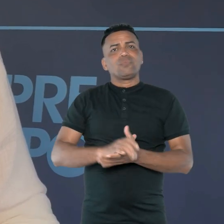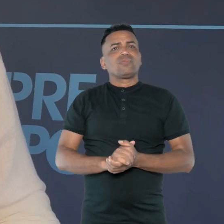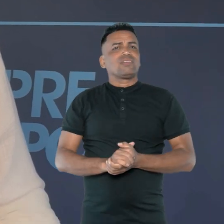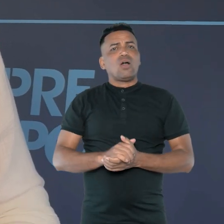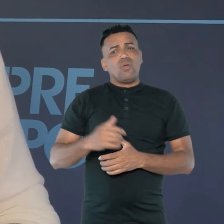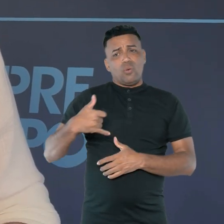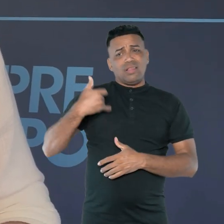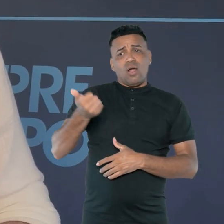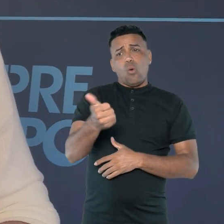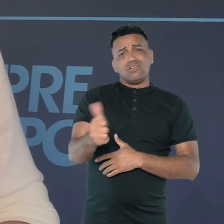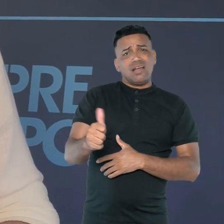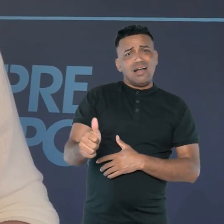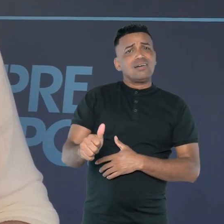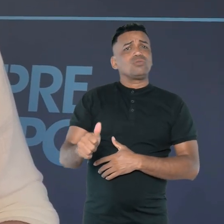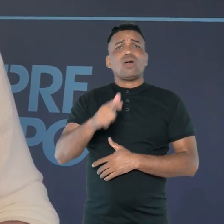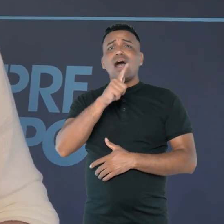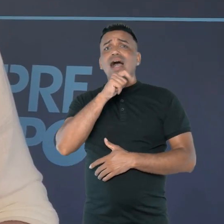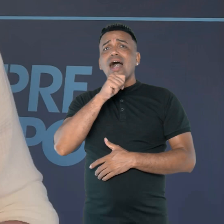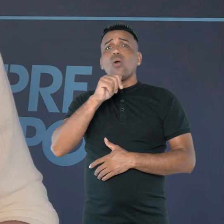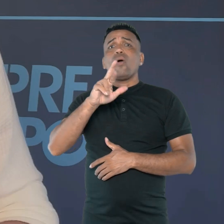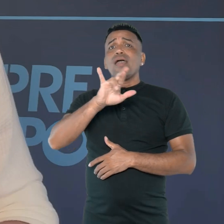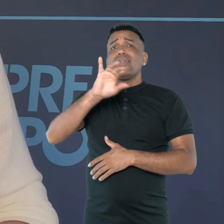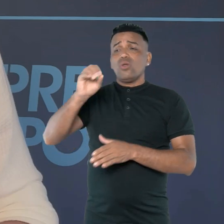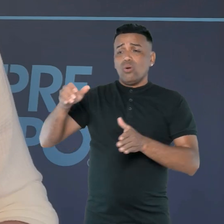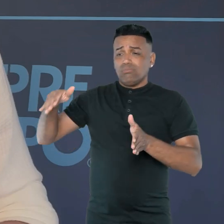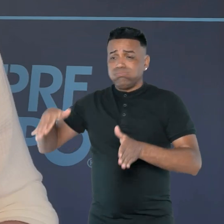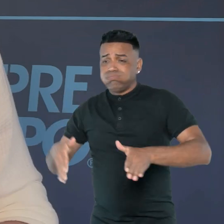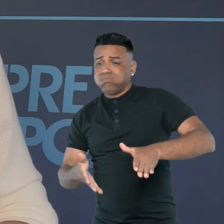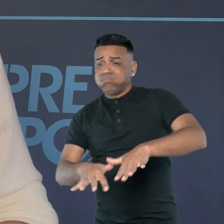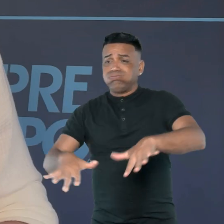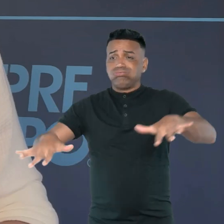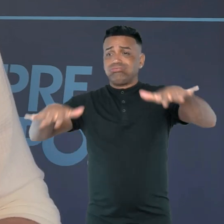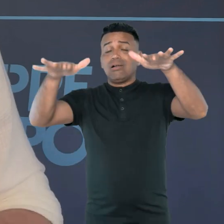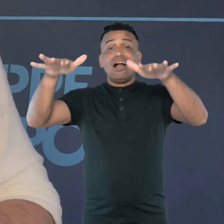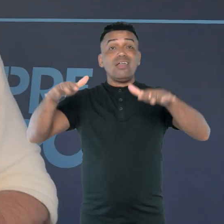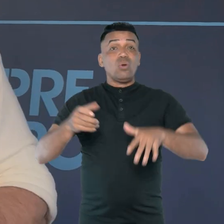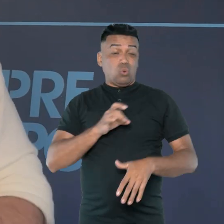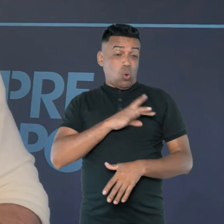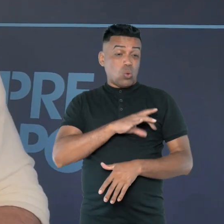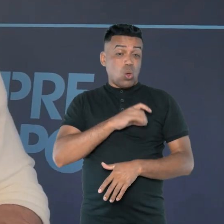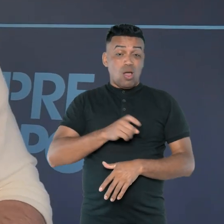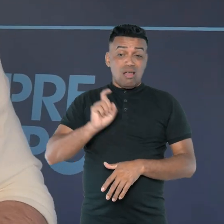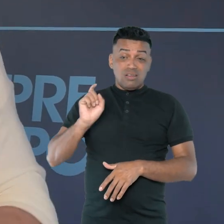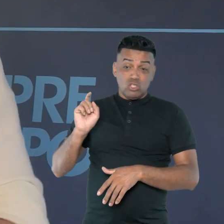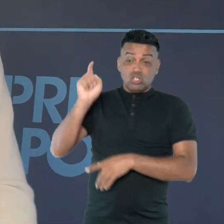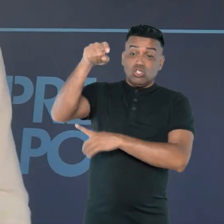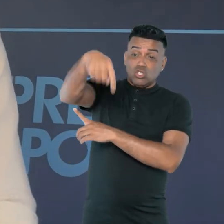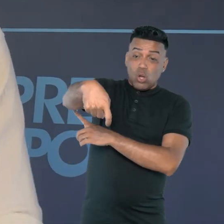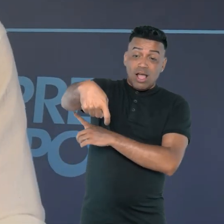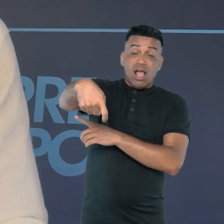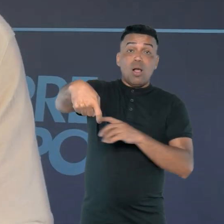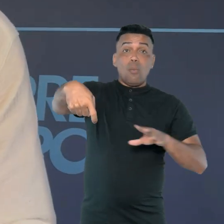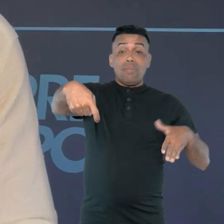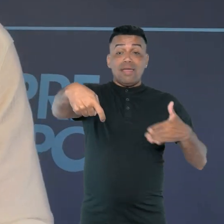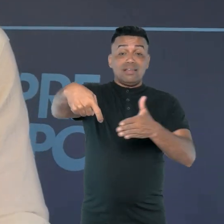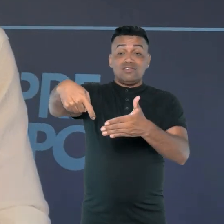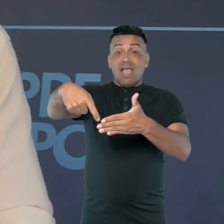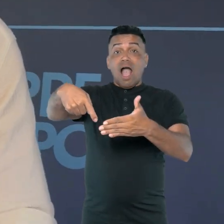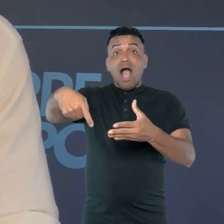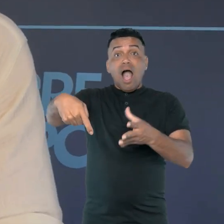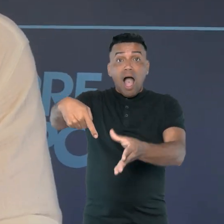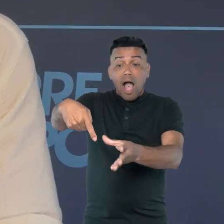sabe? E eu fiquei com dó de colocar o anzol ali na água. Eu falei, putz, mas se eu jogar aqui, vai que um peixe vai se